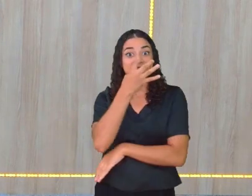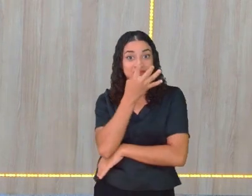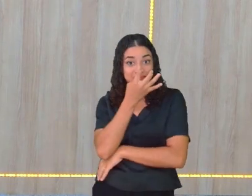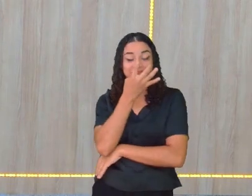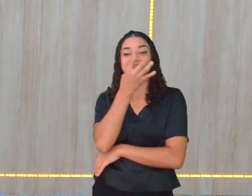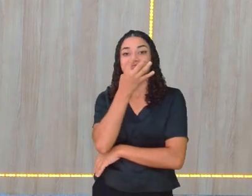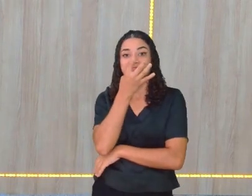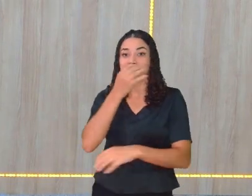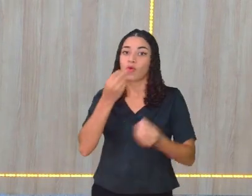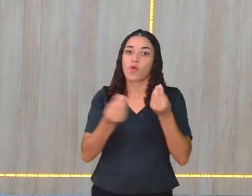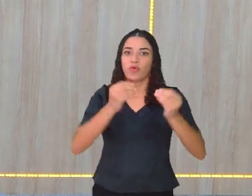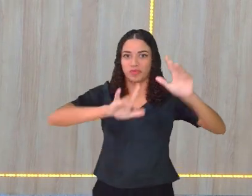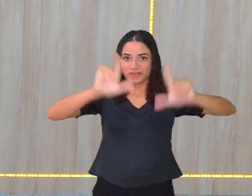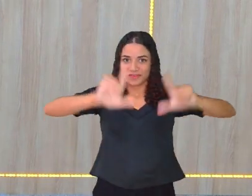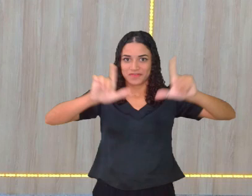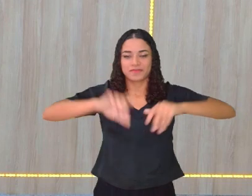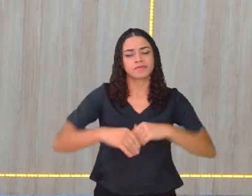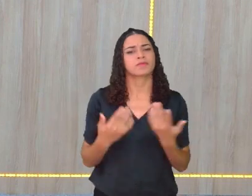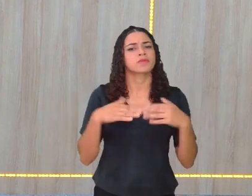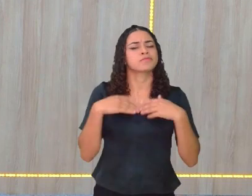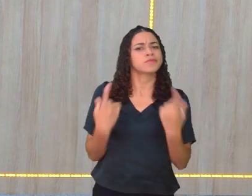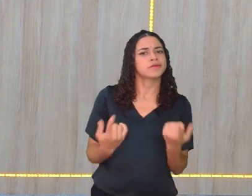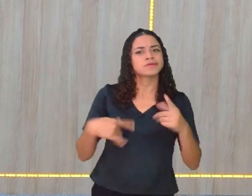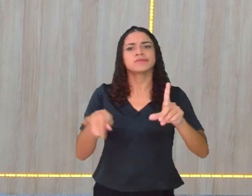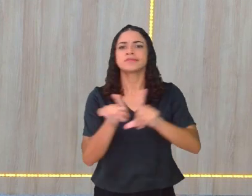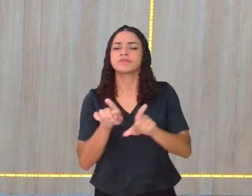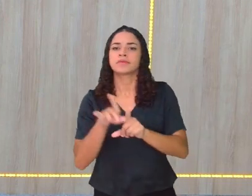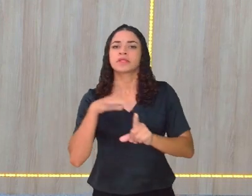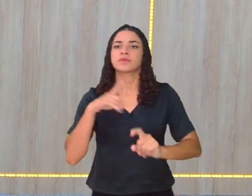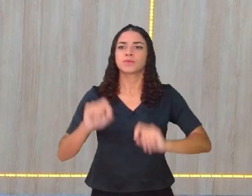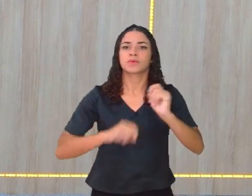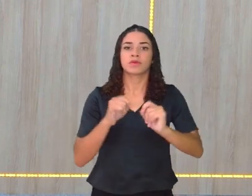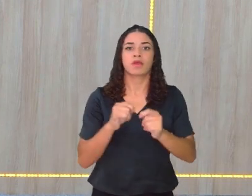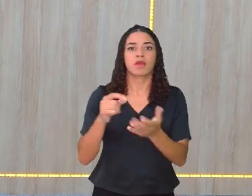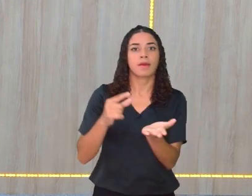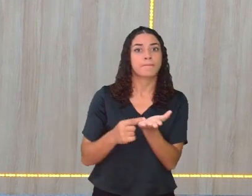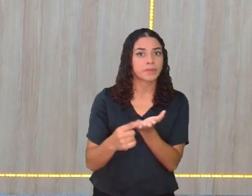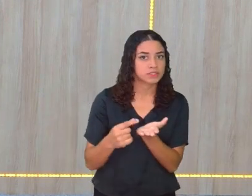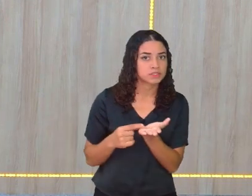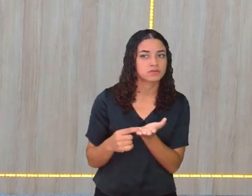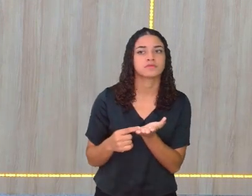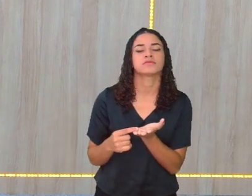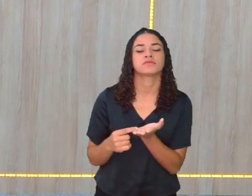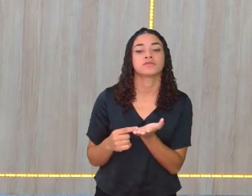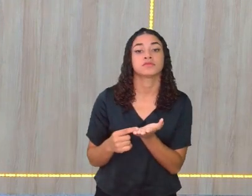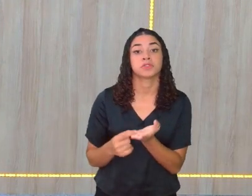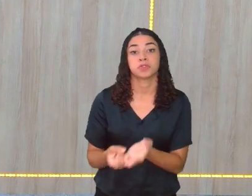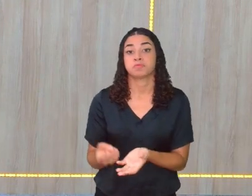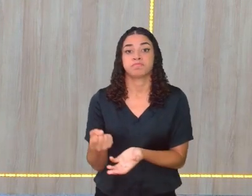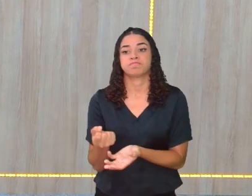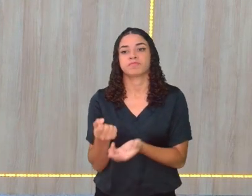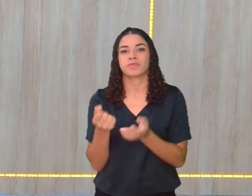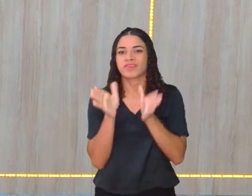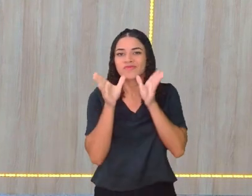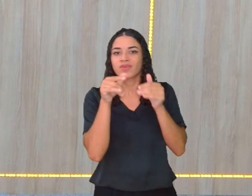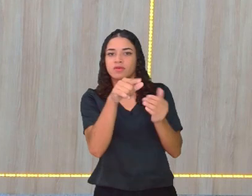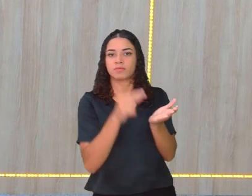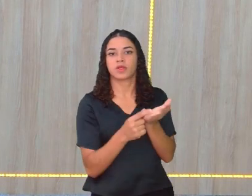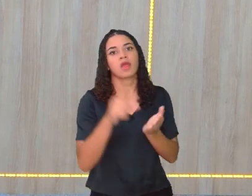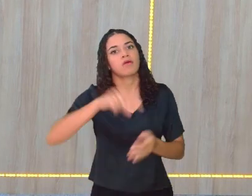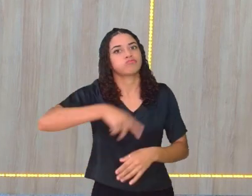Mas também tem a questão aí do aplicativo, gente. Em relação ao aplicativo, é